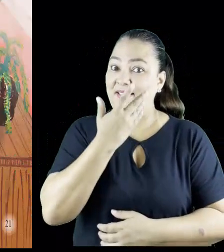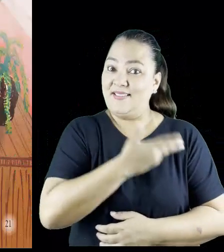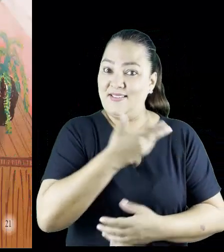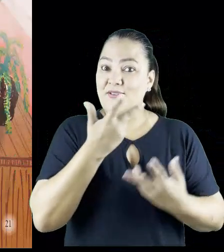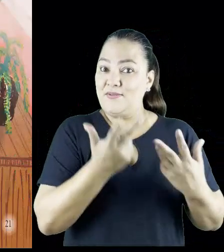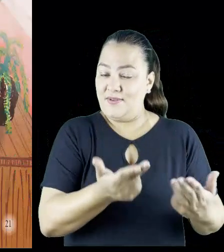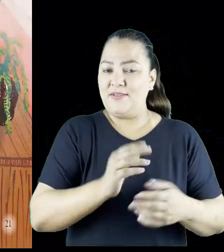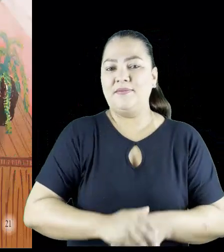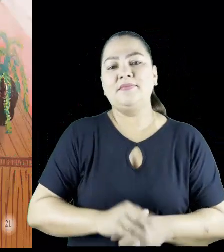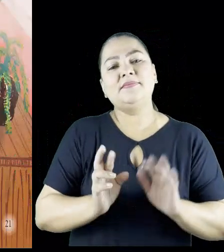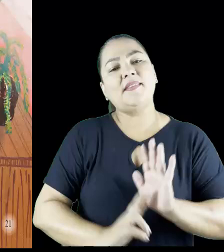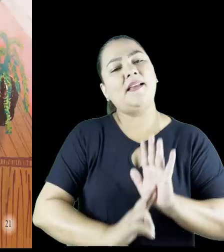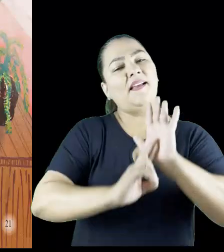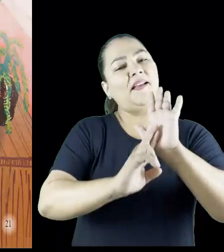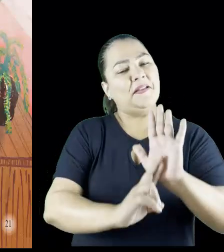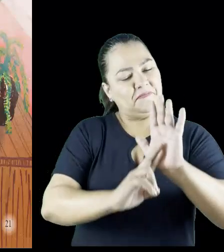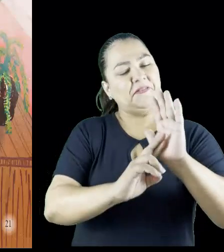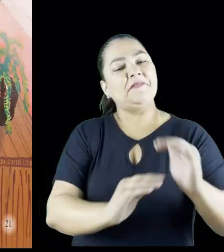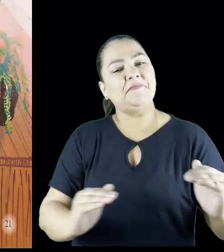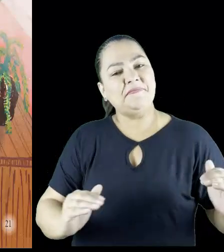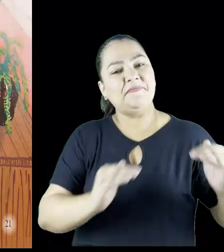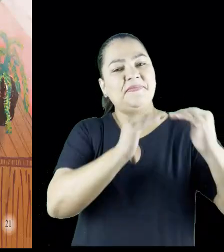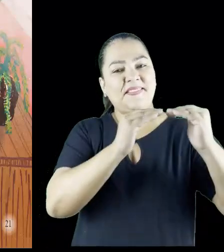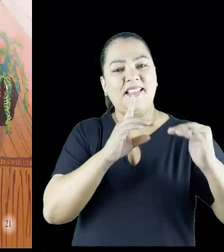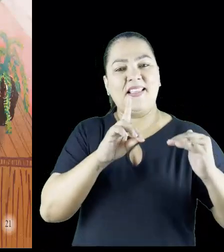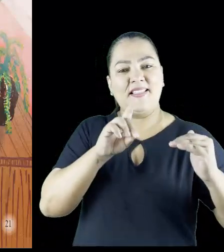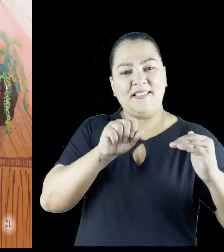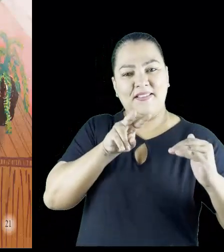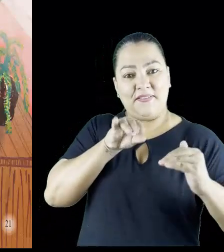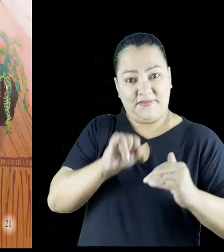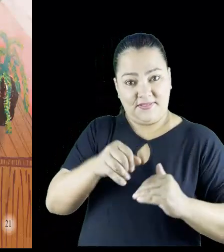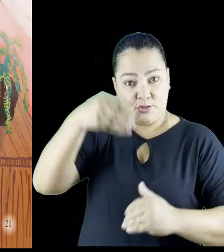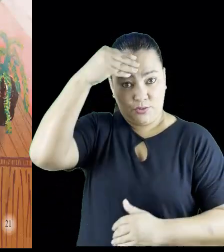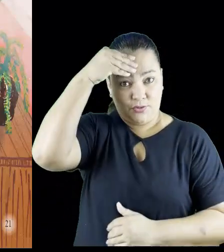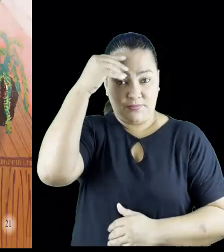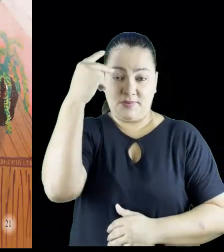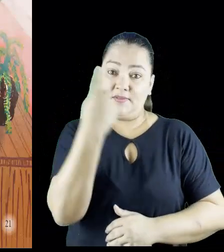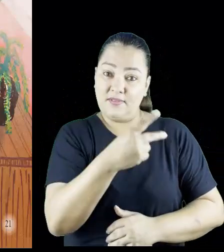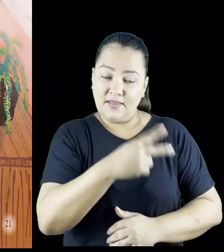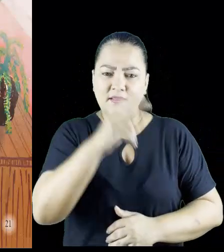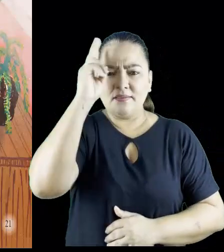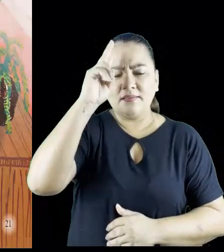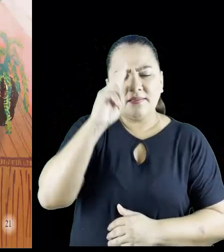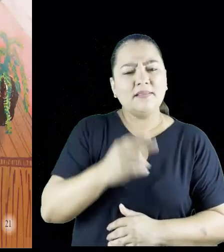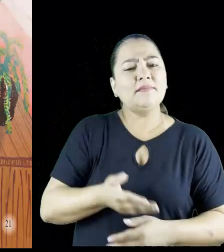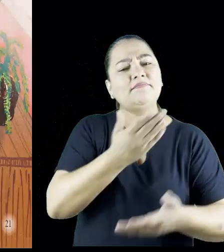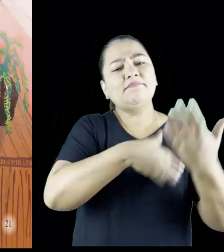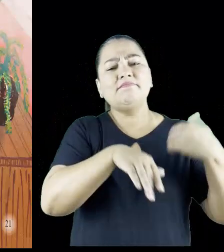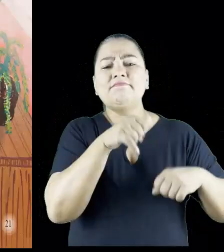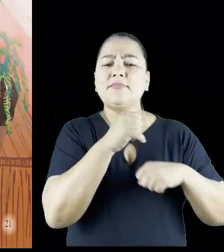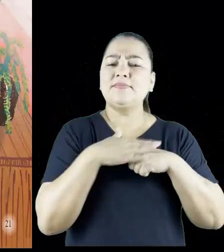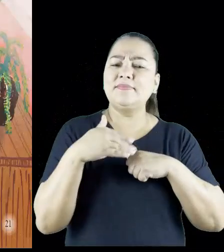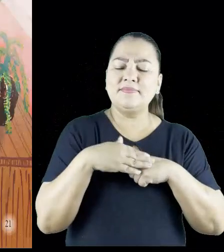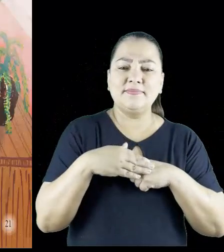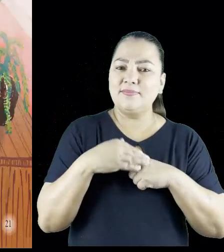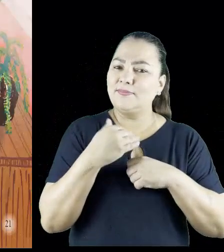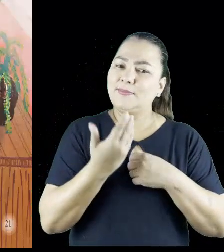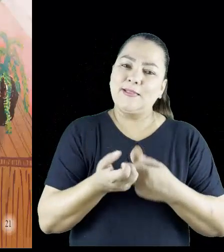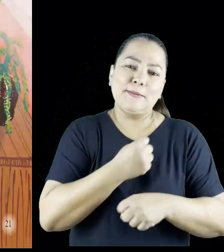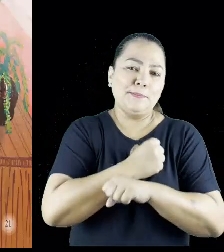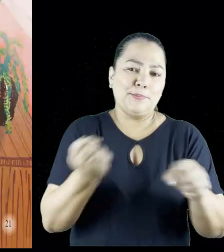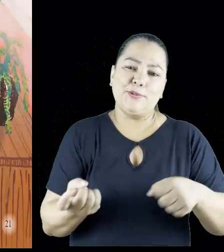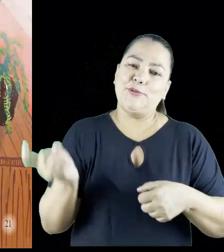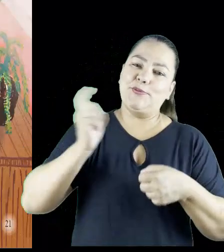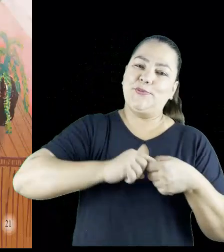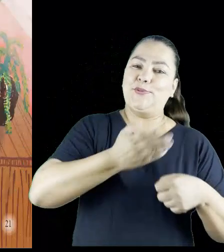histórias tão bem quanto ela, temos um representante à altura, seu Davi, seu sobrinho, que lembra com carinho de um tempo que não